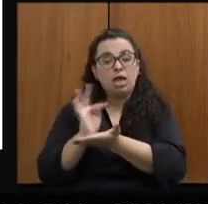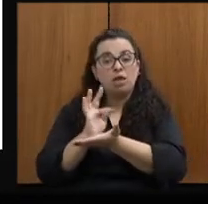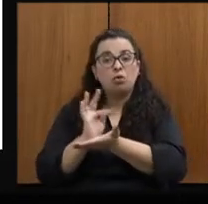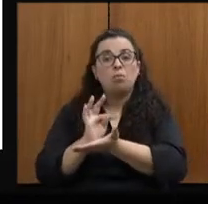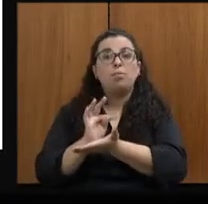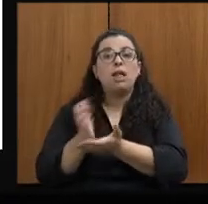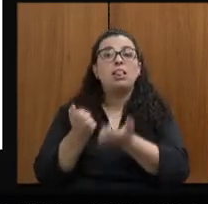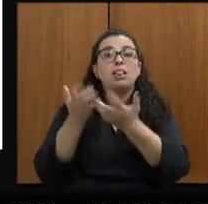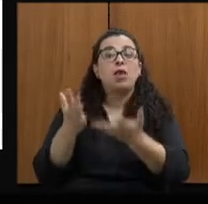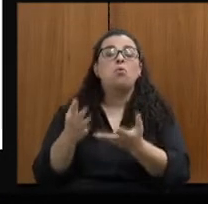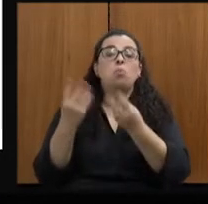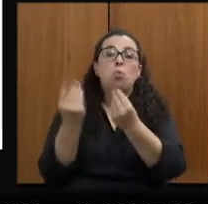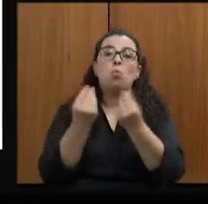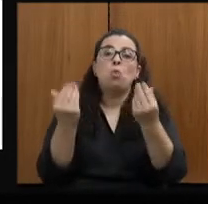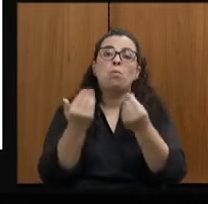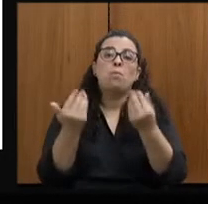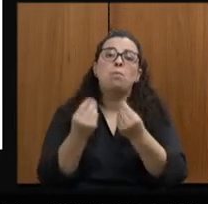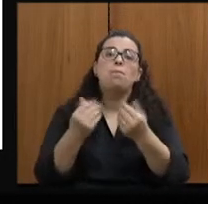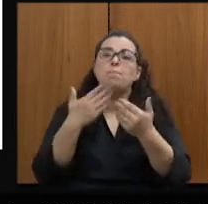favor.